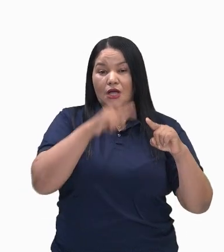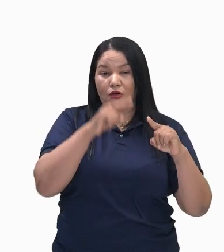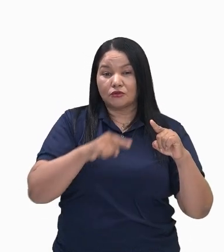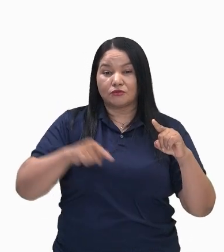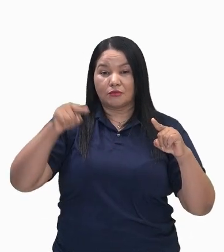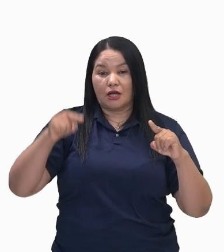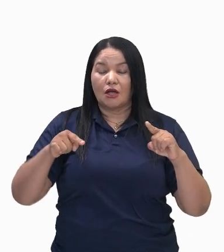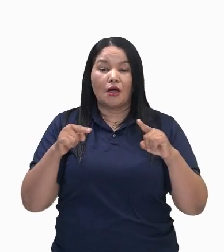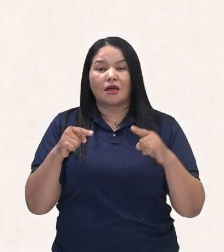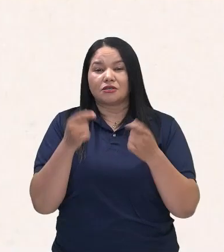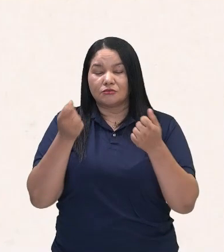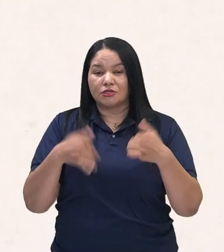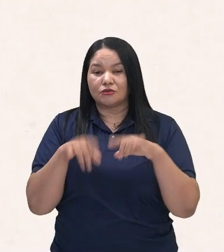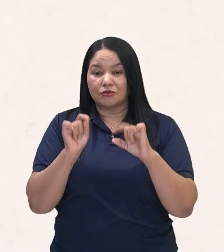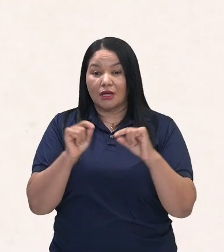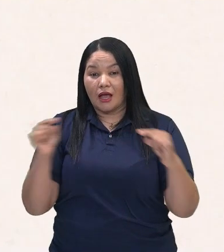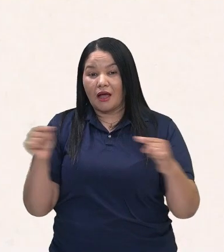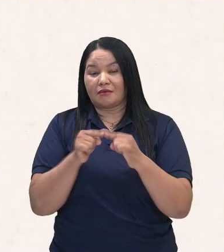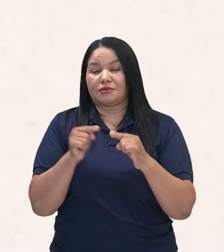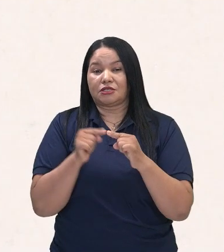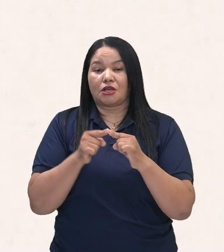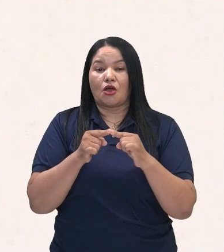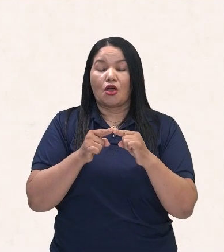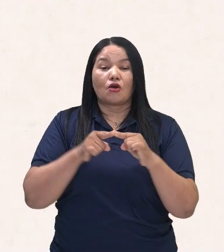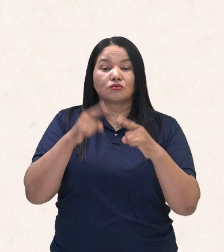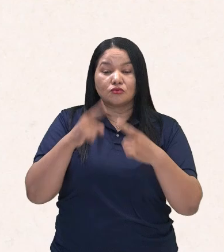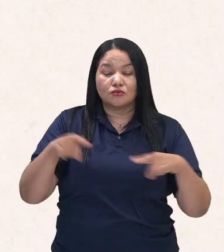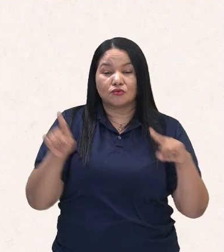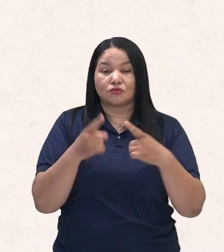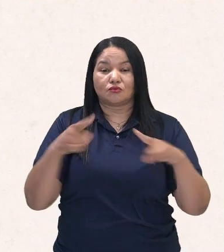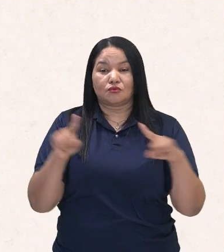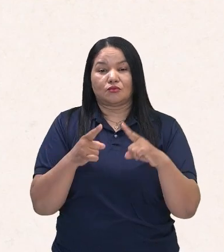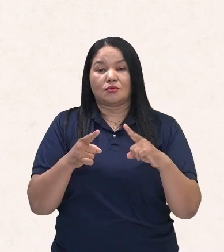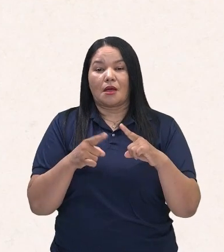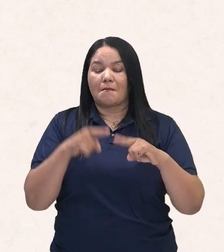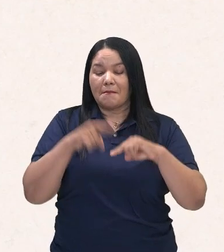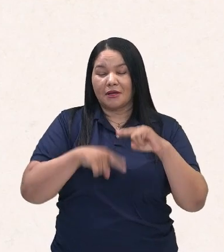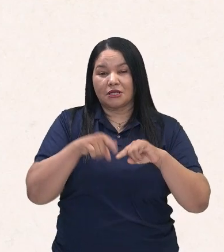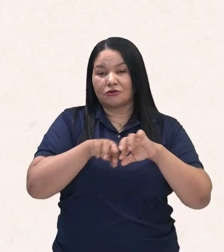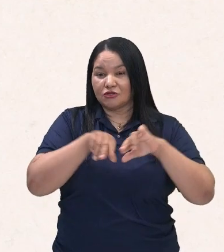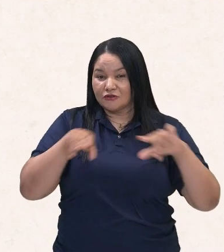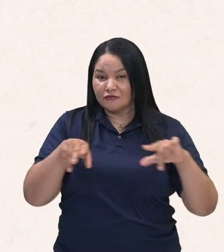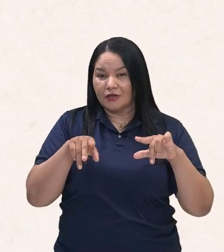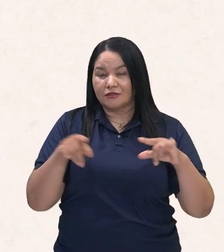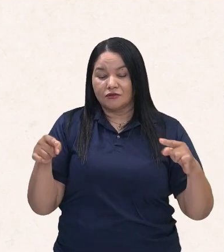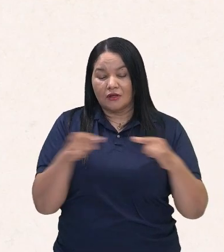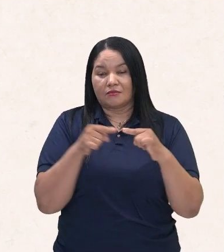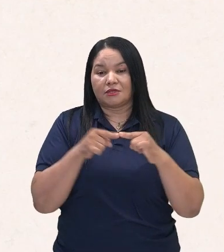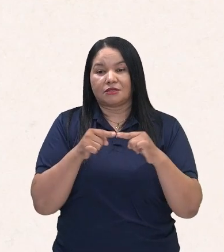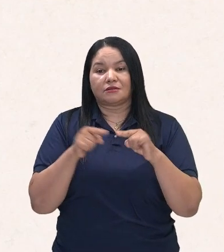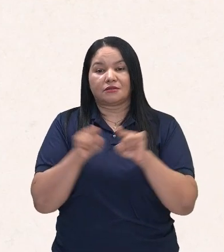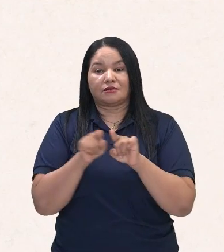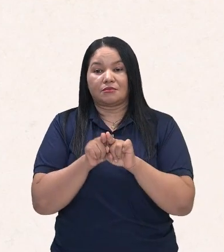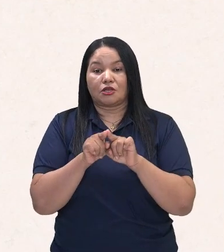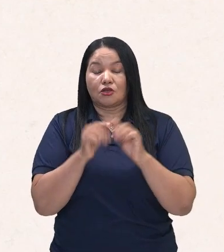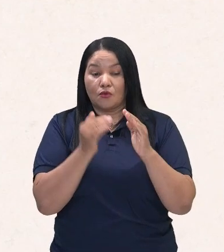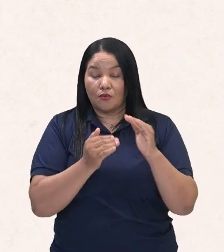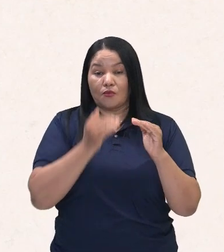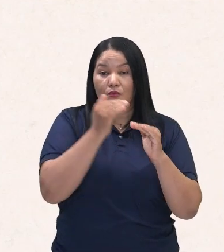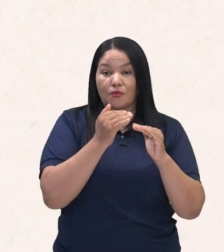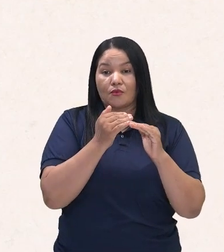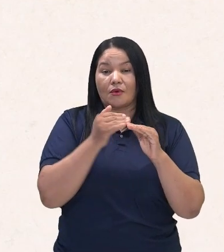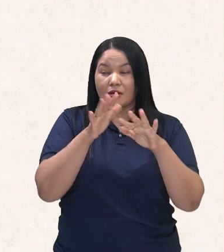por seus empregos e seus sons. Instrumentos de alto para o ar